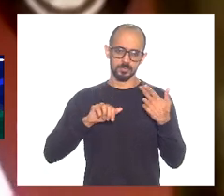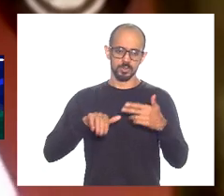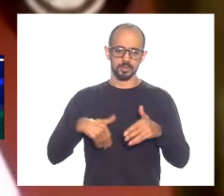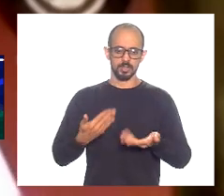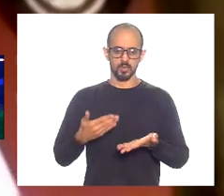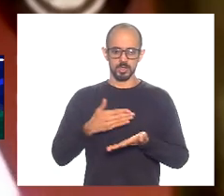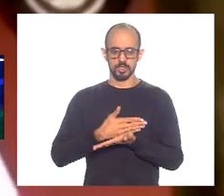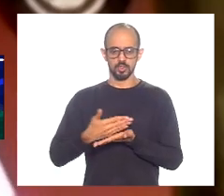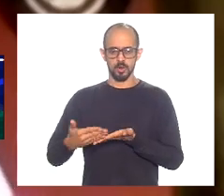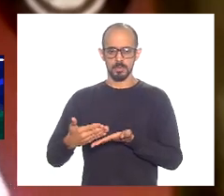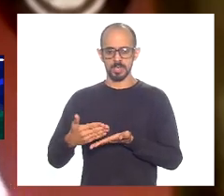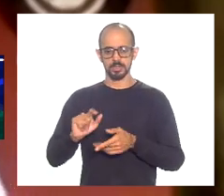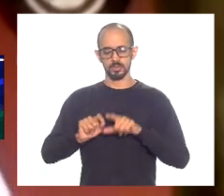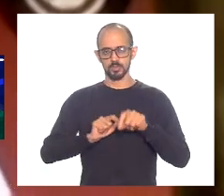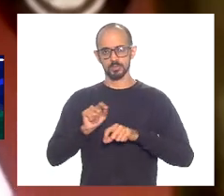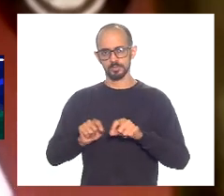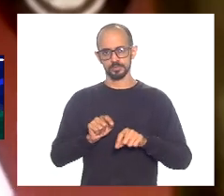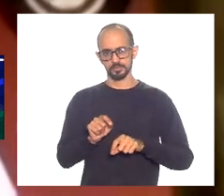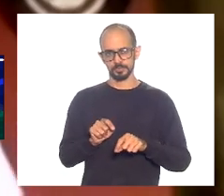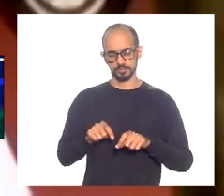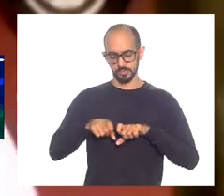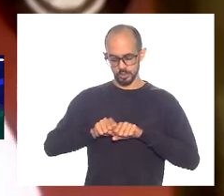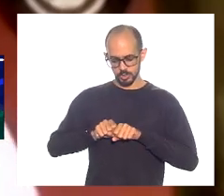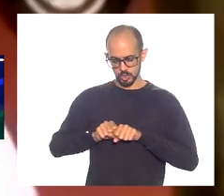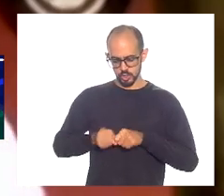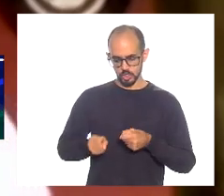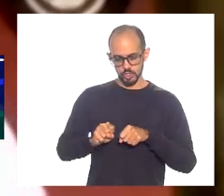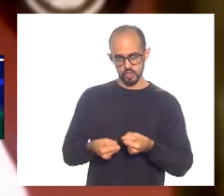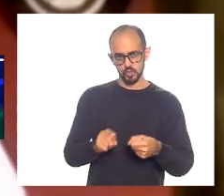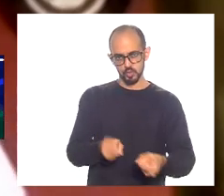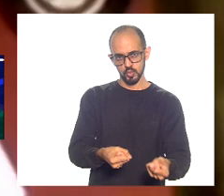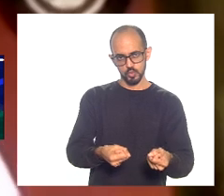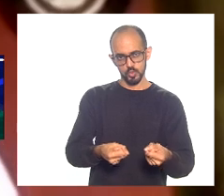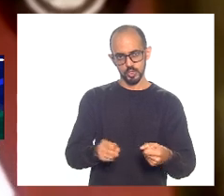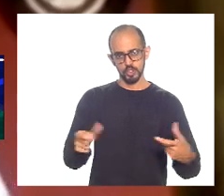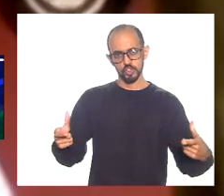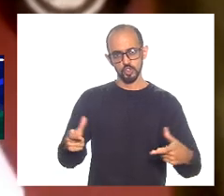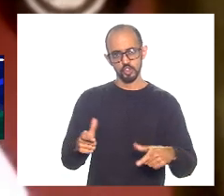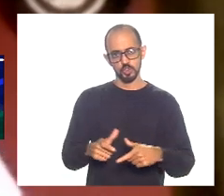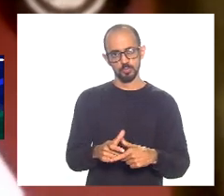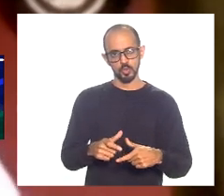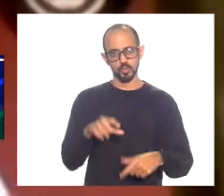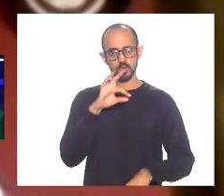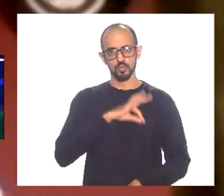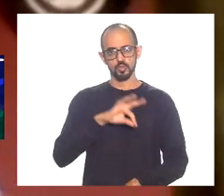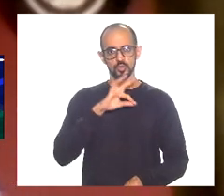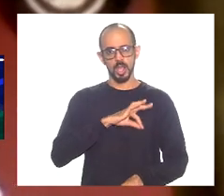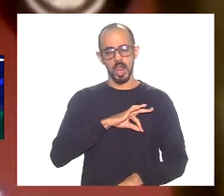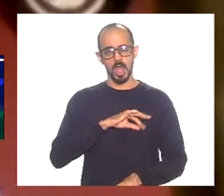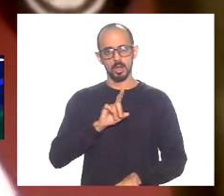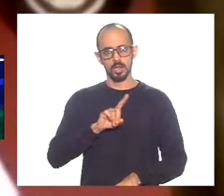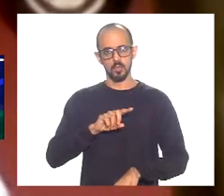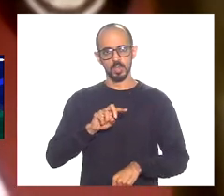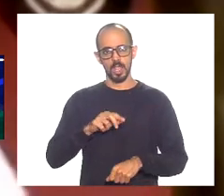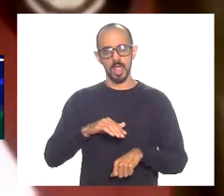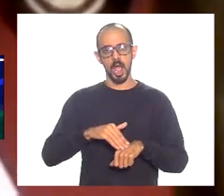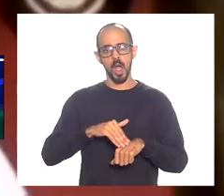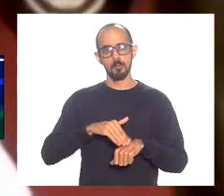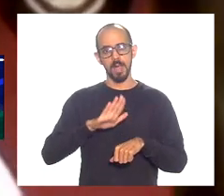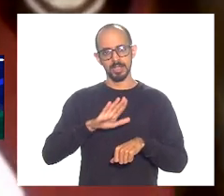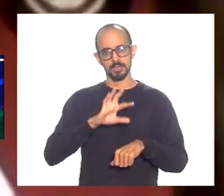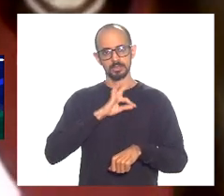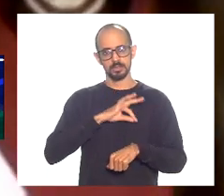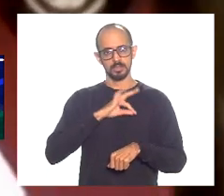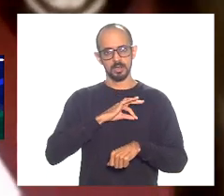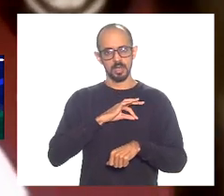começam exatamente a destruir, reduzindo os salários, não aumentando os salários e também